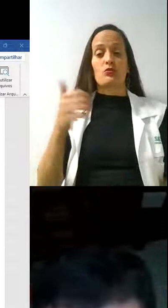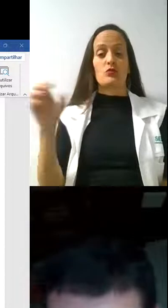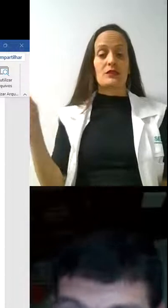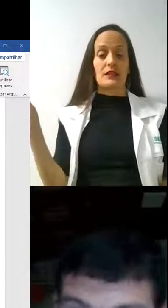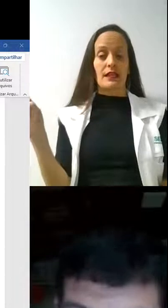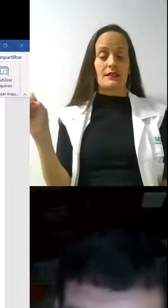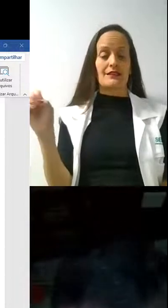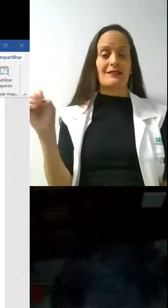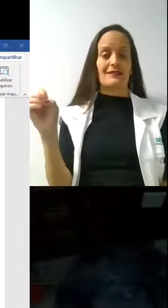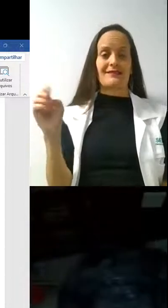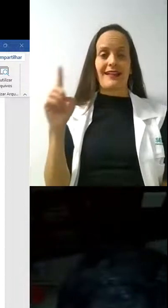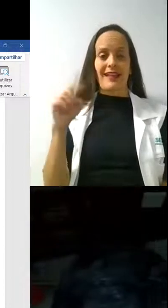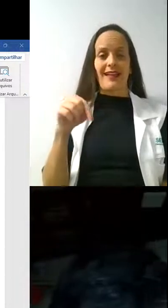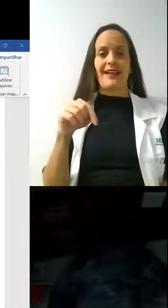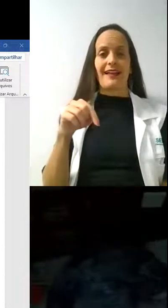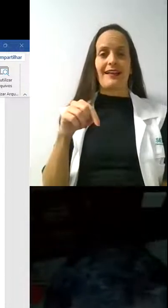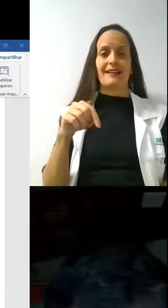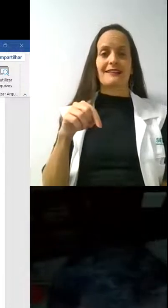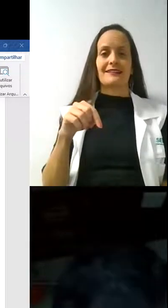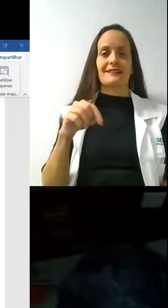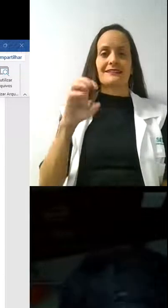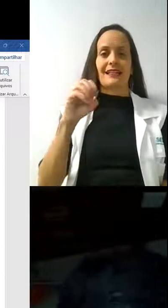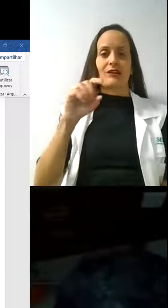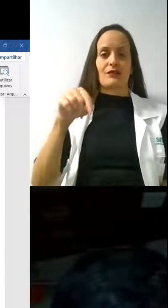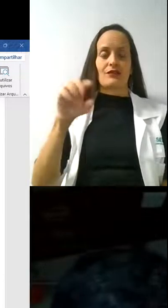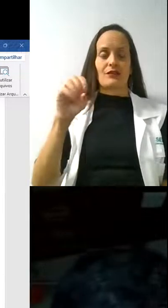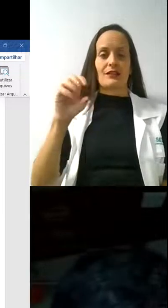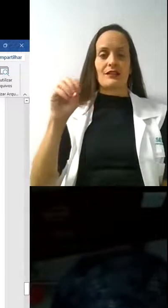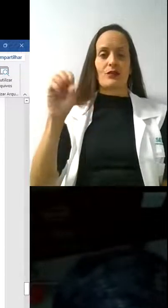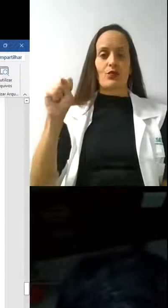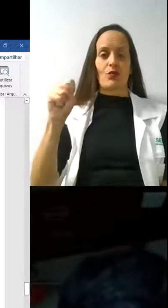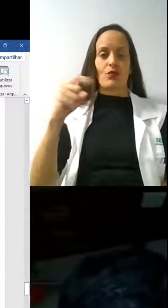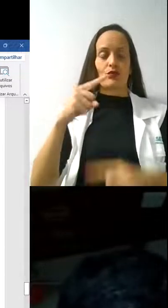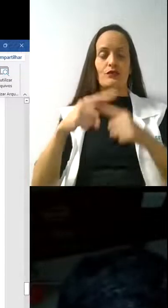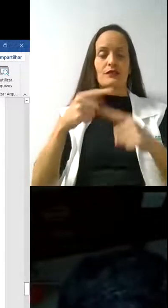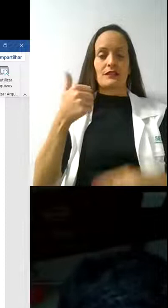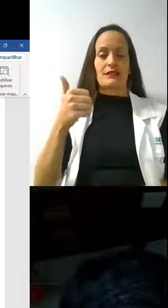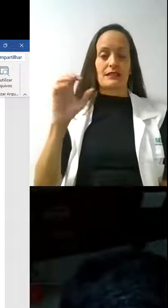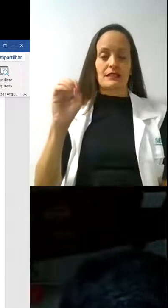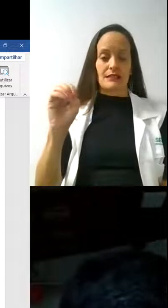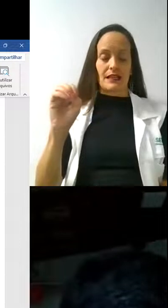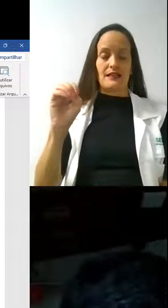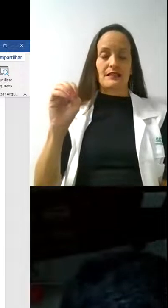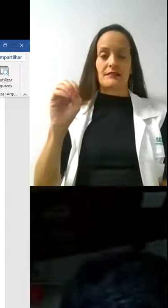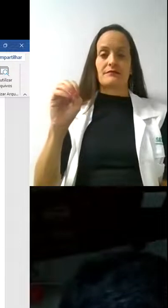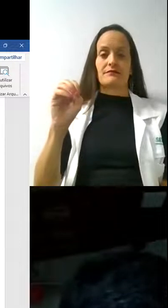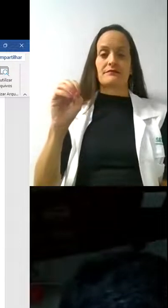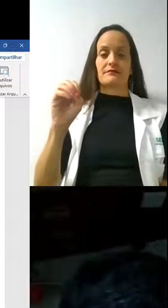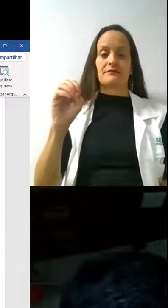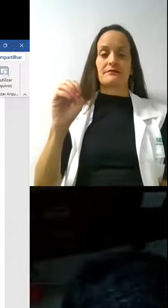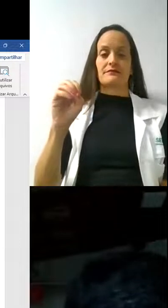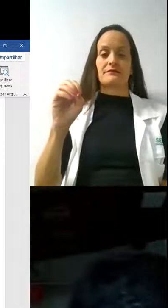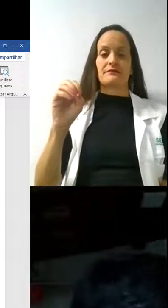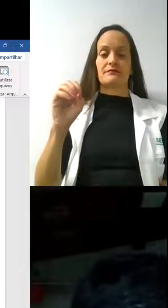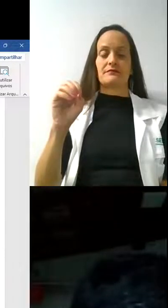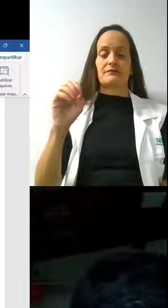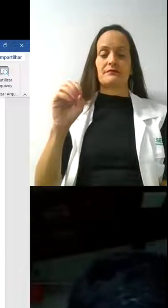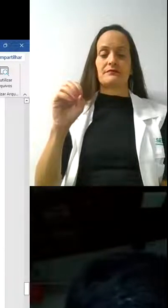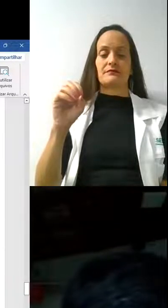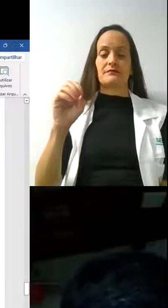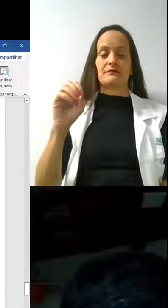0,008 vezes 100 é igual a 0,8. O quê?